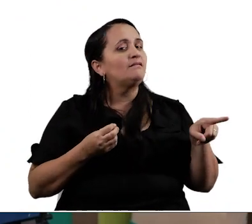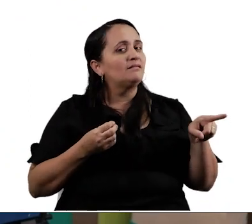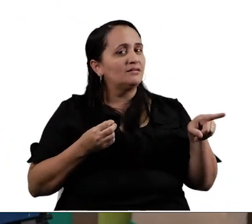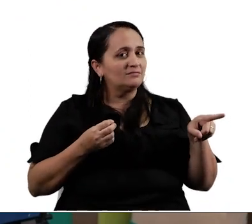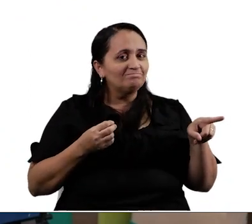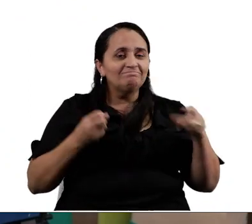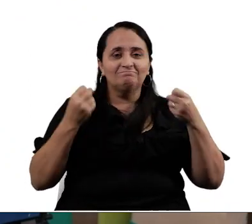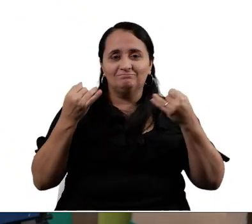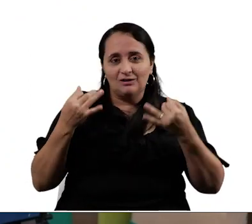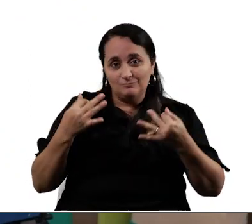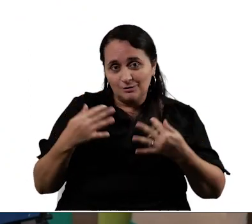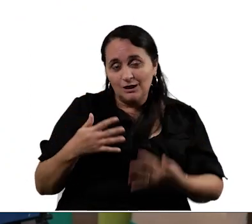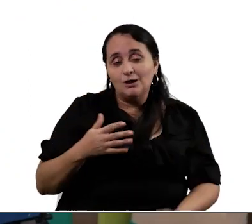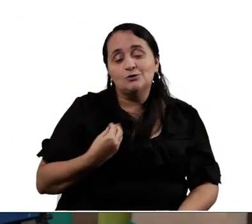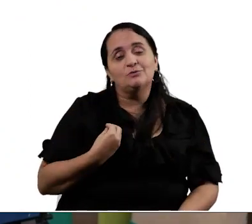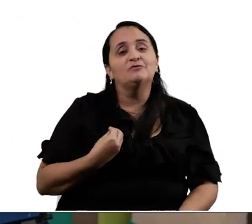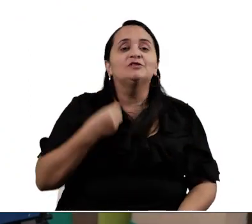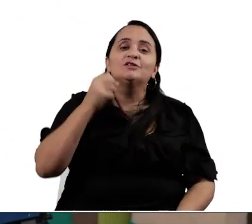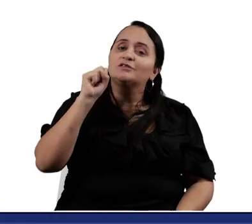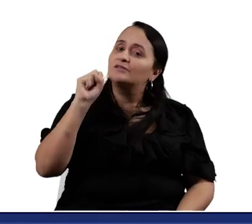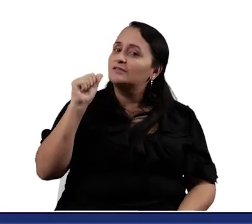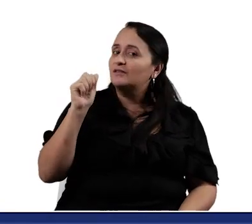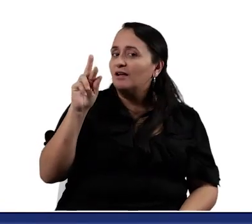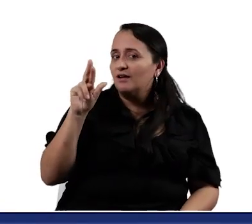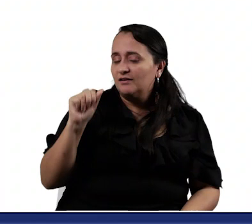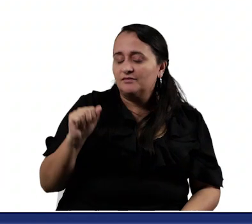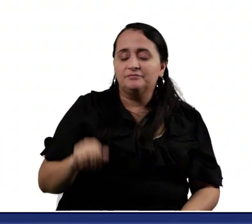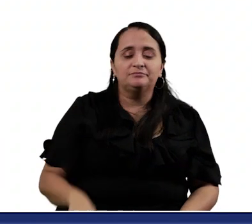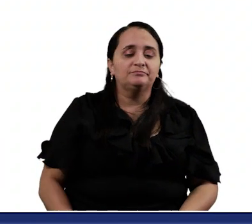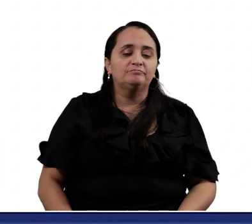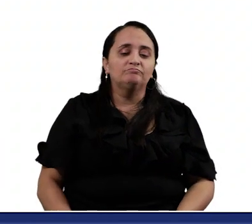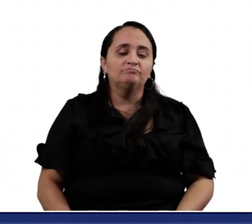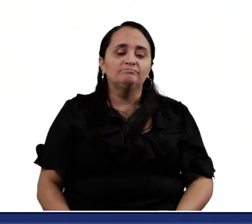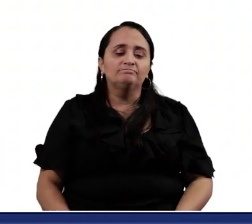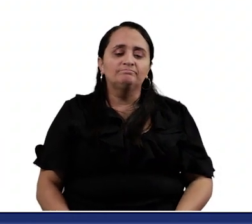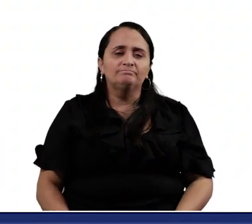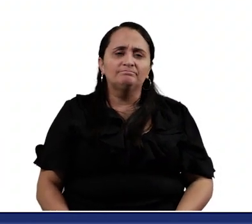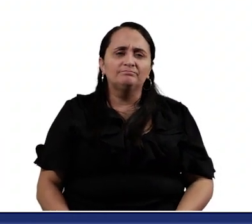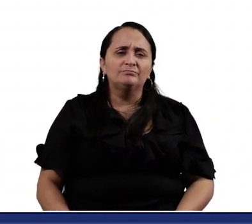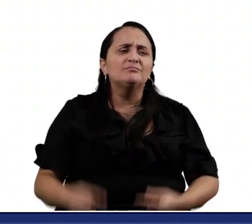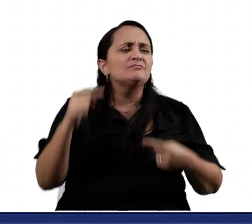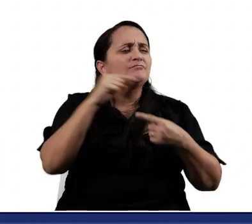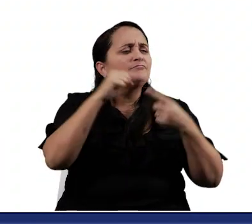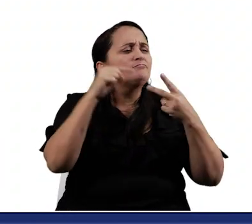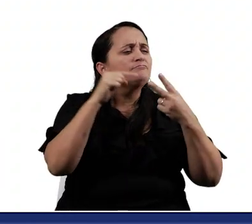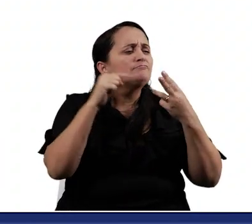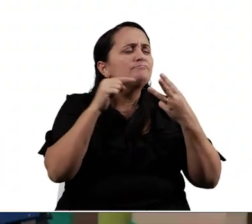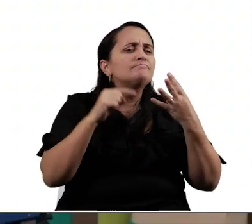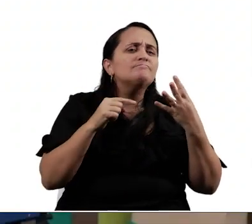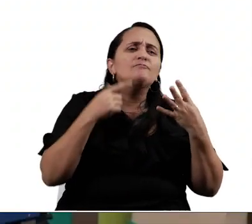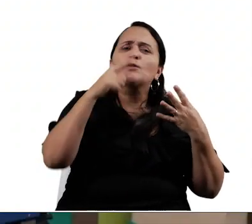no centro. Vamos lá, e agora? Quais, né, são os outros